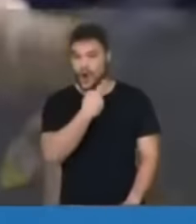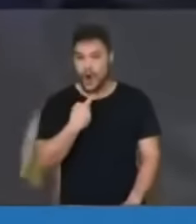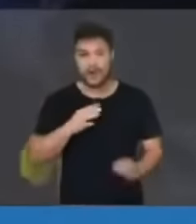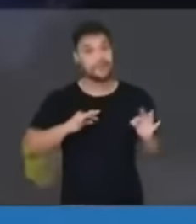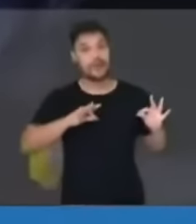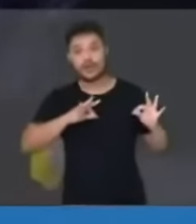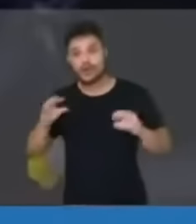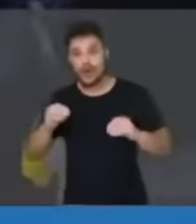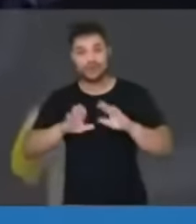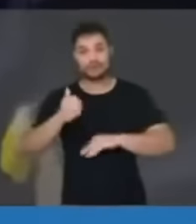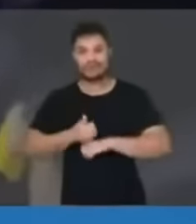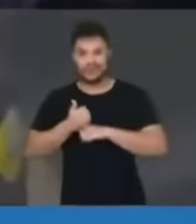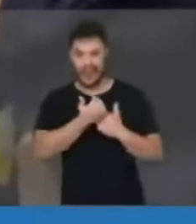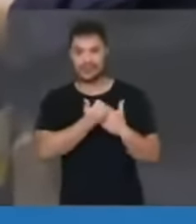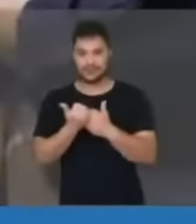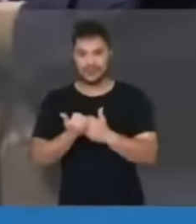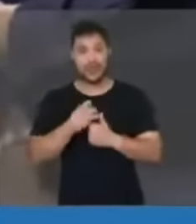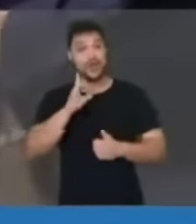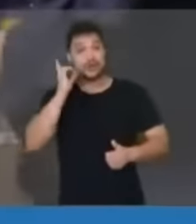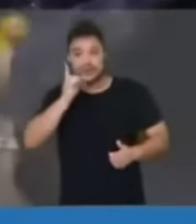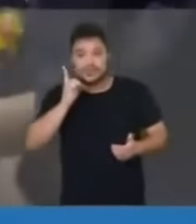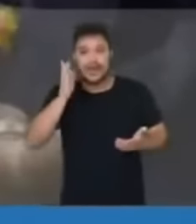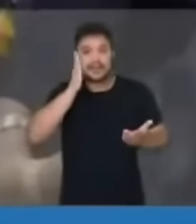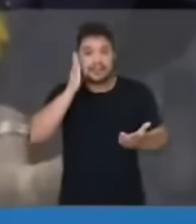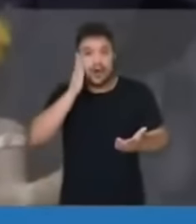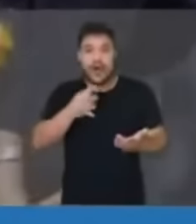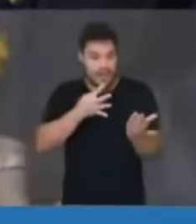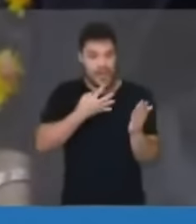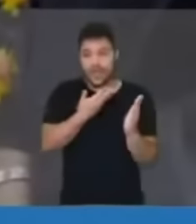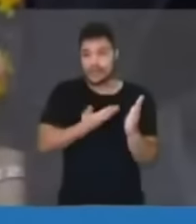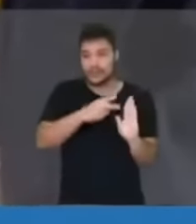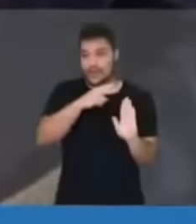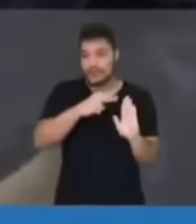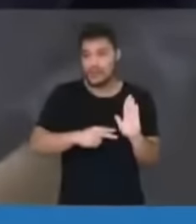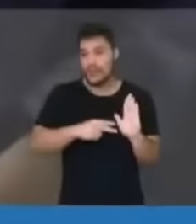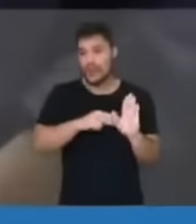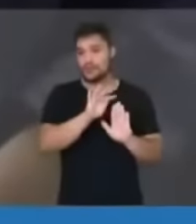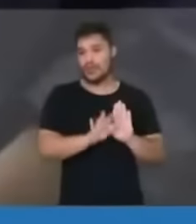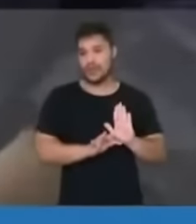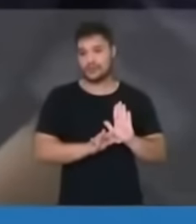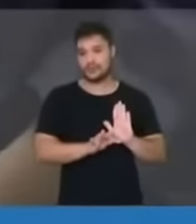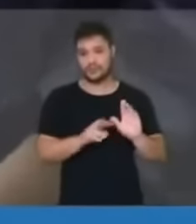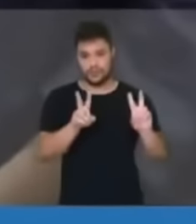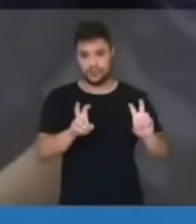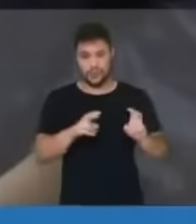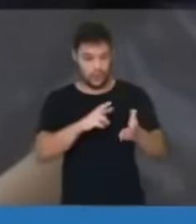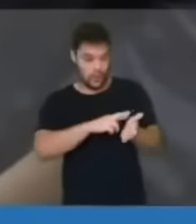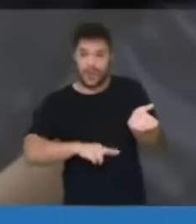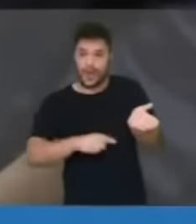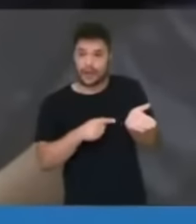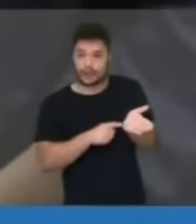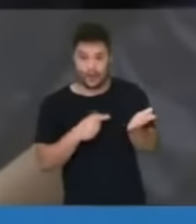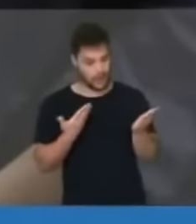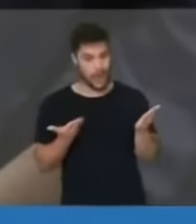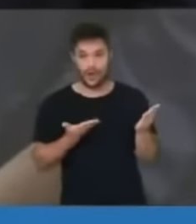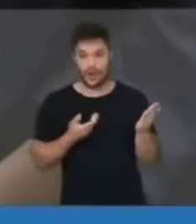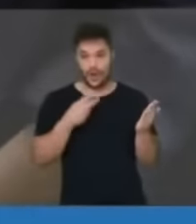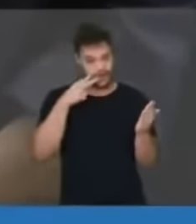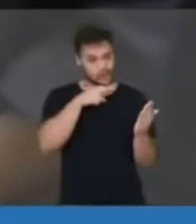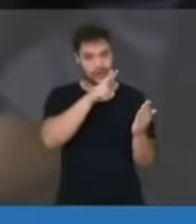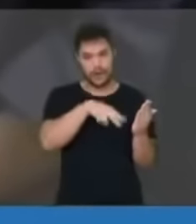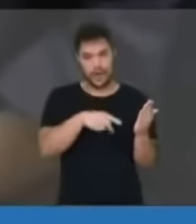as assessorias e os parlamentares saibam minimamente o que está sendo debatido. O relatório ao qual nós tivemos acesso já há cerca